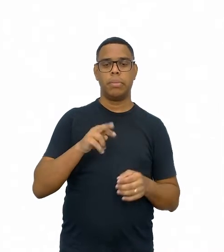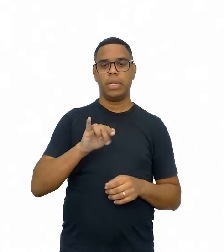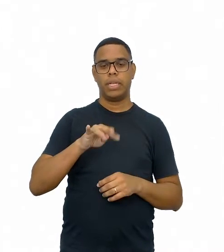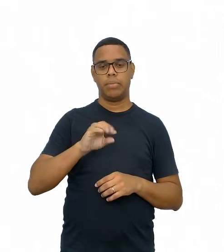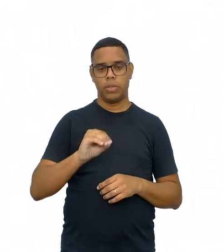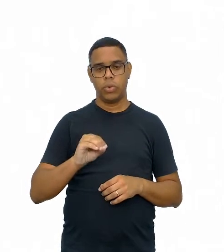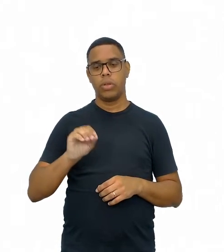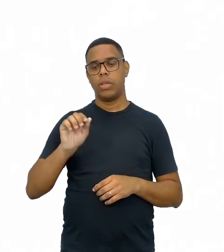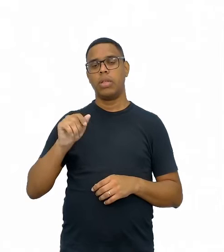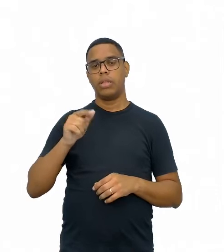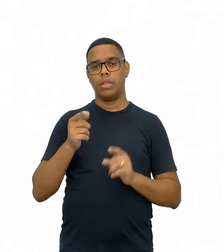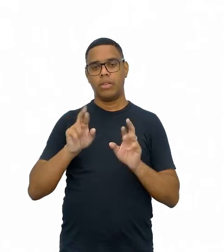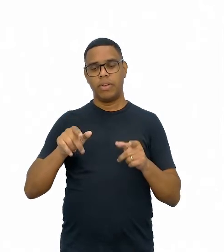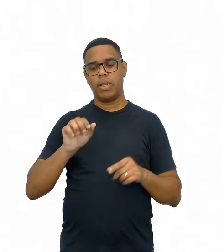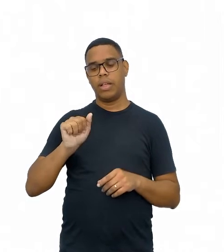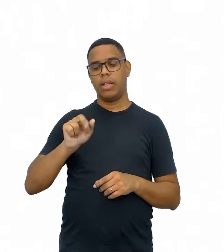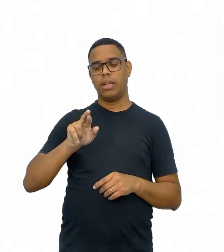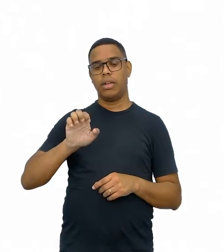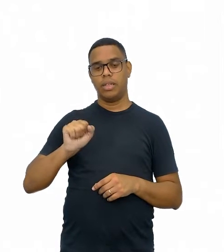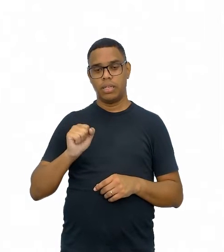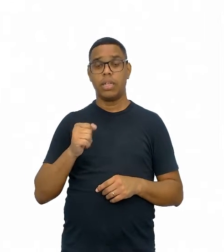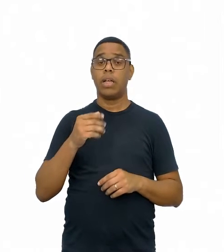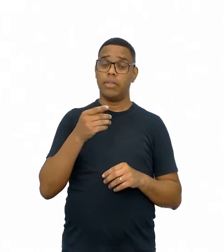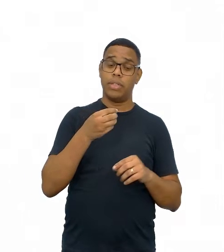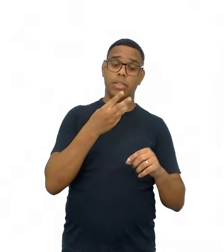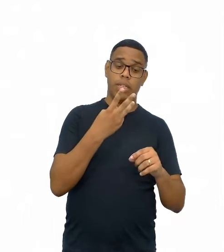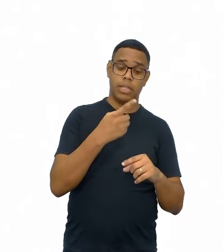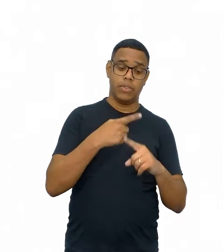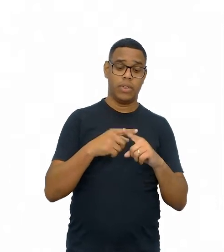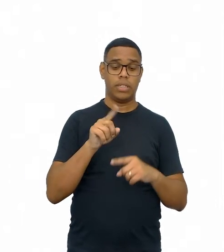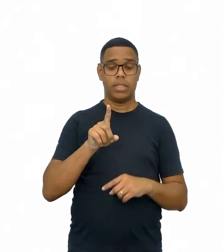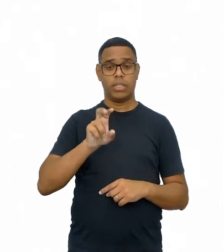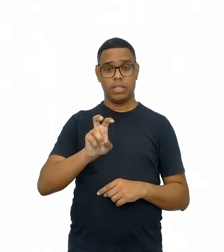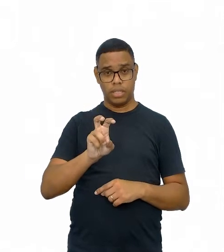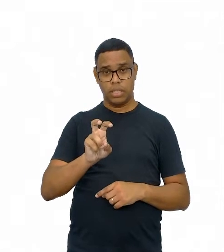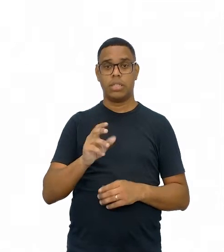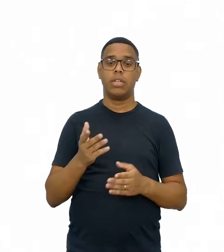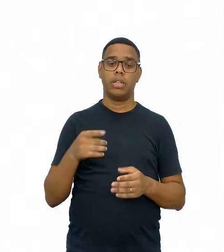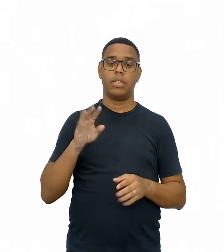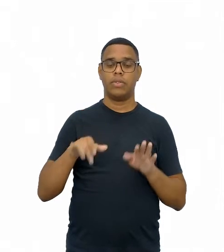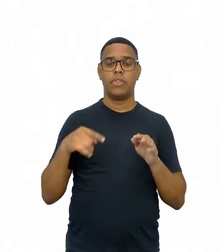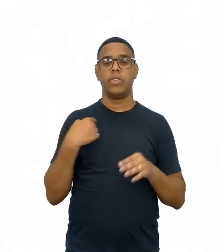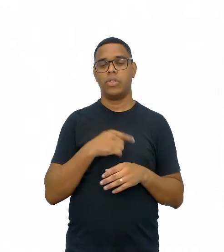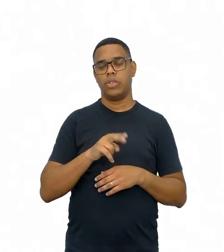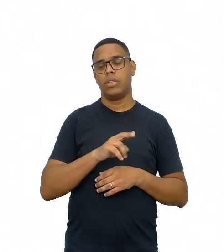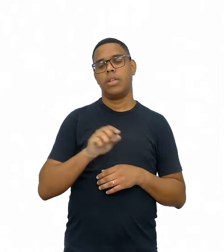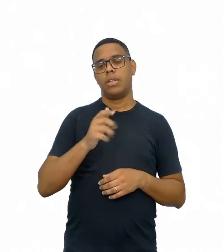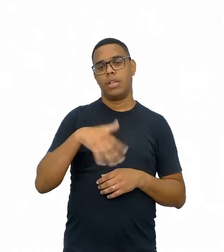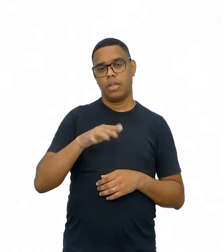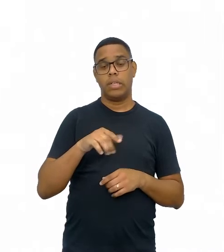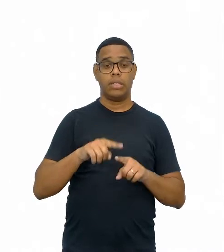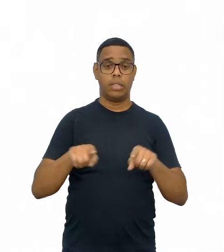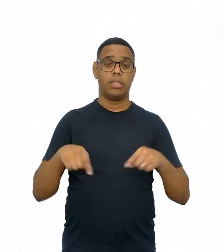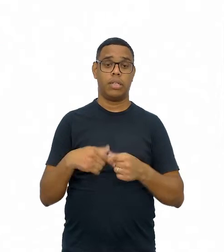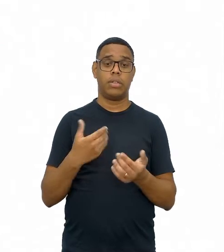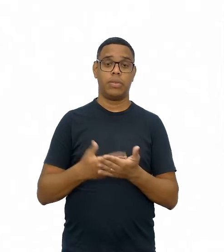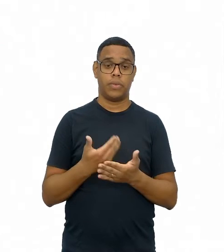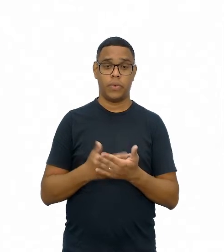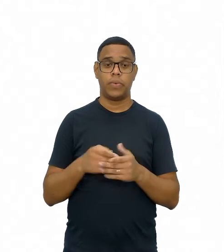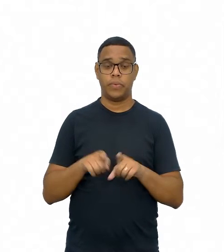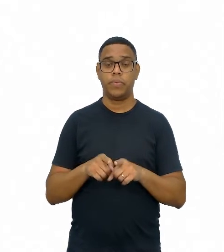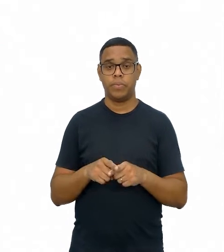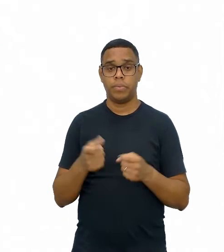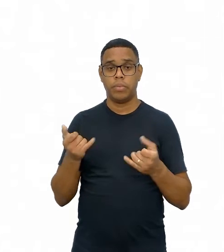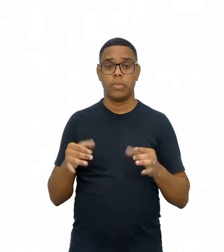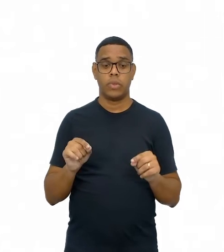por área, e ter feito, então, 3 vezes 15, porque muitas vezes nós vamos trabalhar a questão de área em sala de aula, e nós falamos